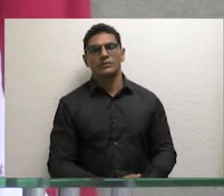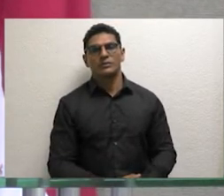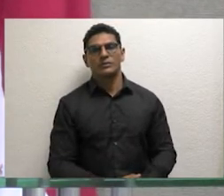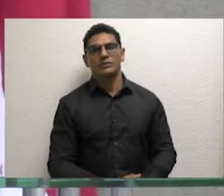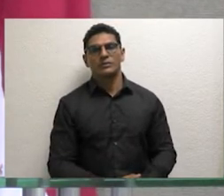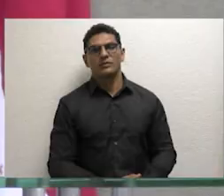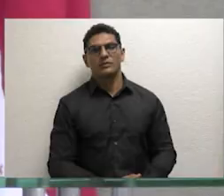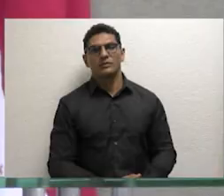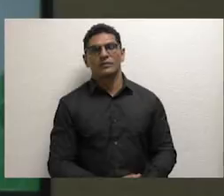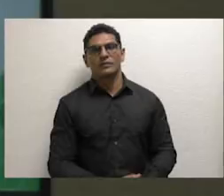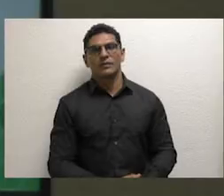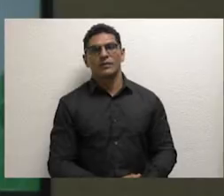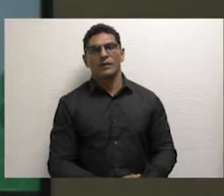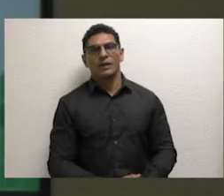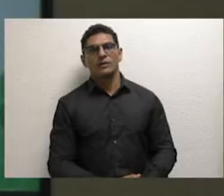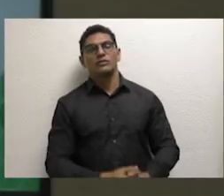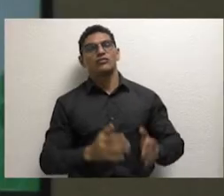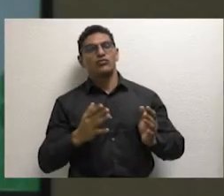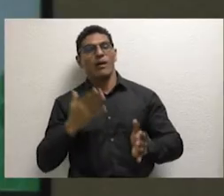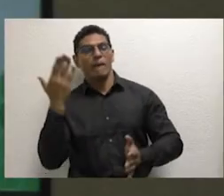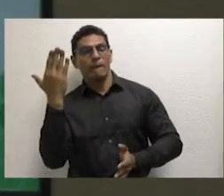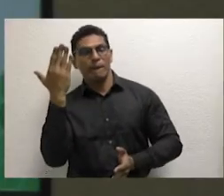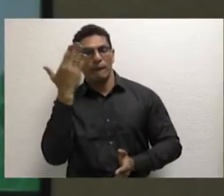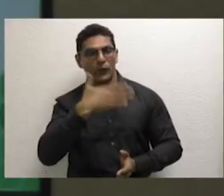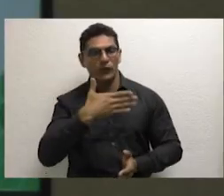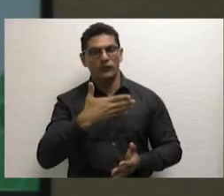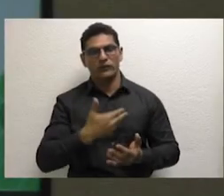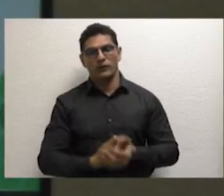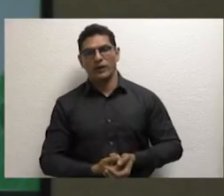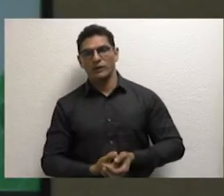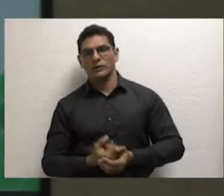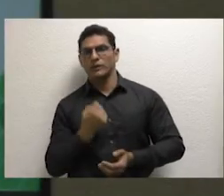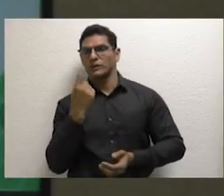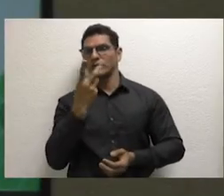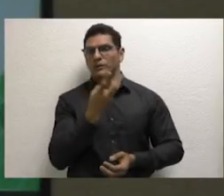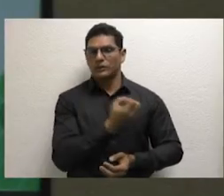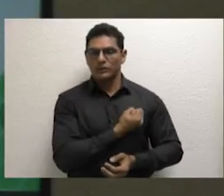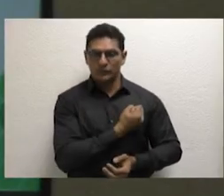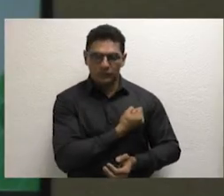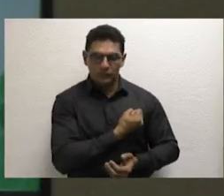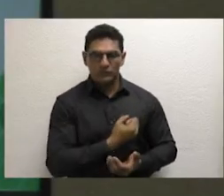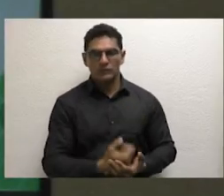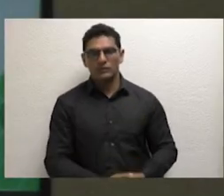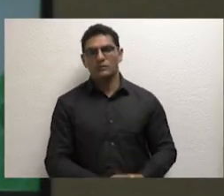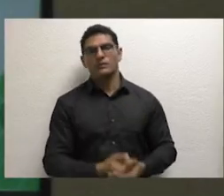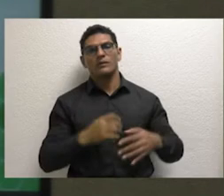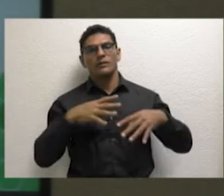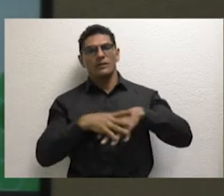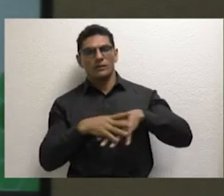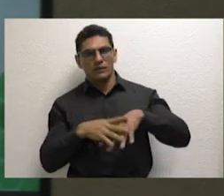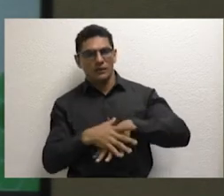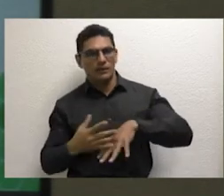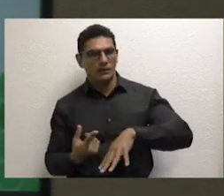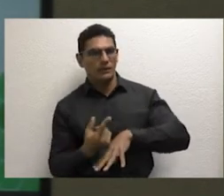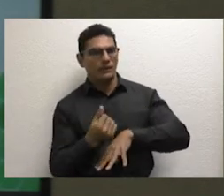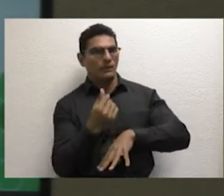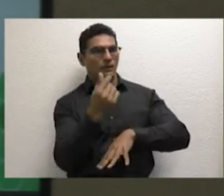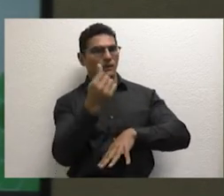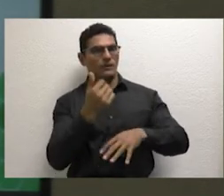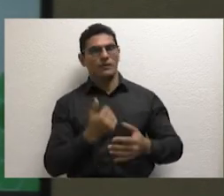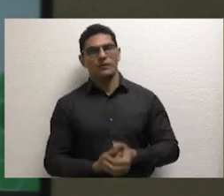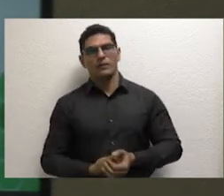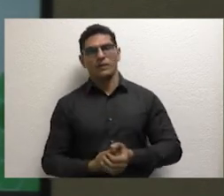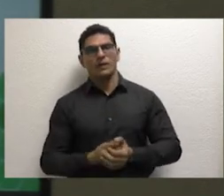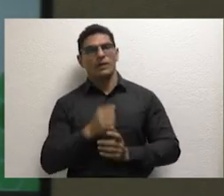diretamente comprovado por equações matemáticas e econométricas o